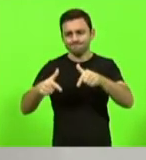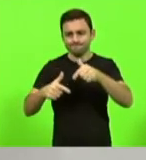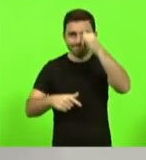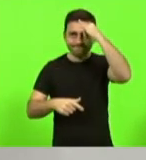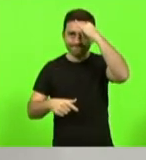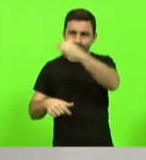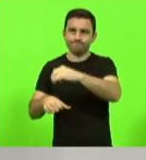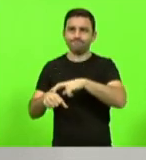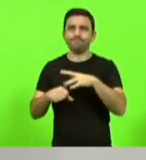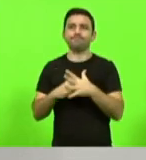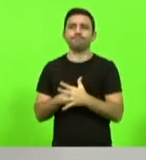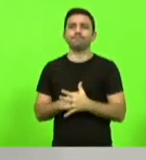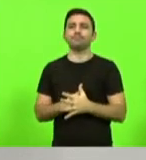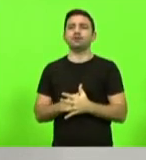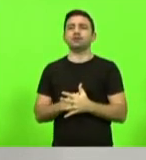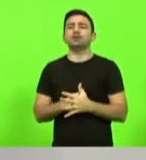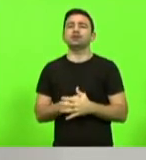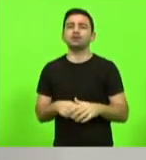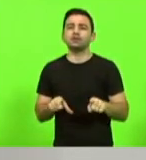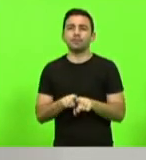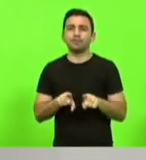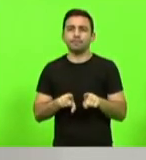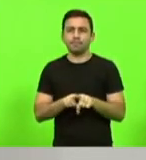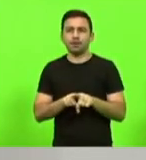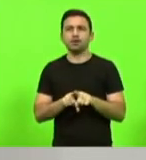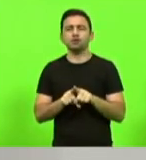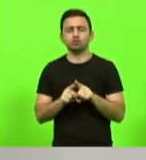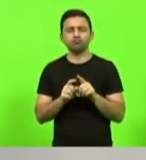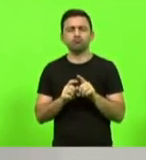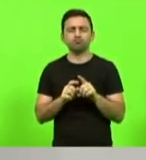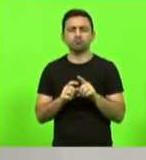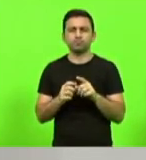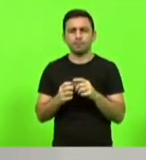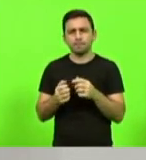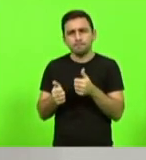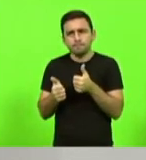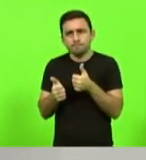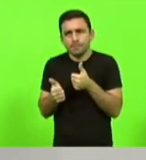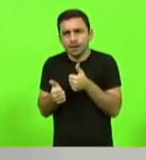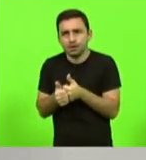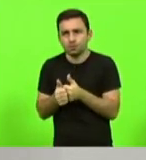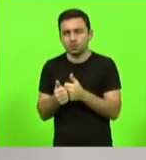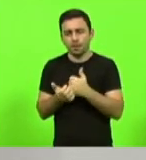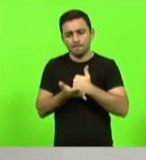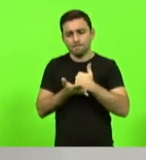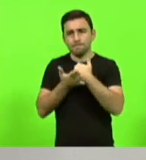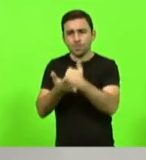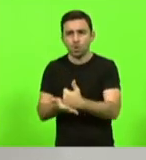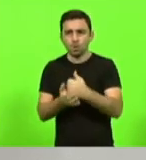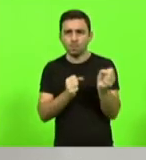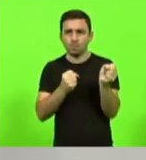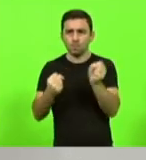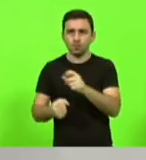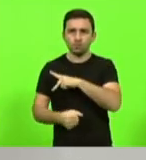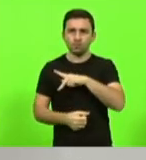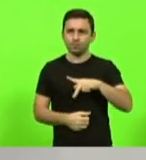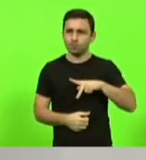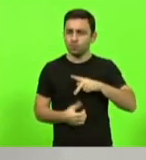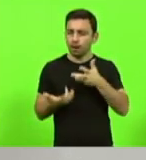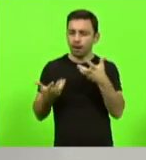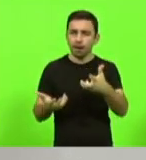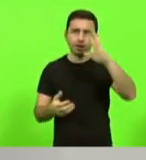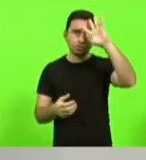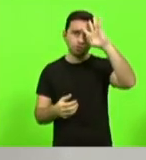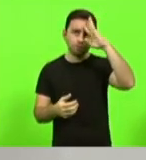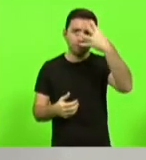do vírus, bem como ao lado do poder público, sempre com a missão de encontrar as melhores soluções para atender